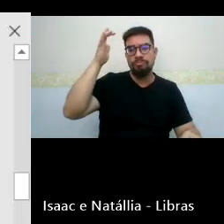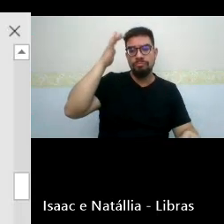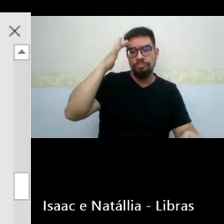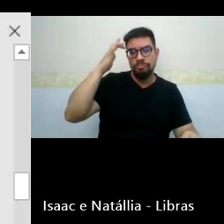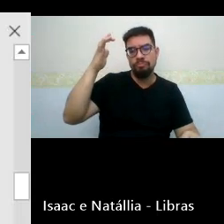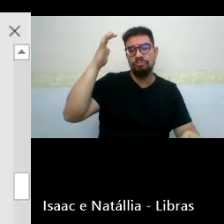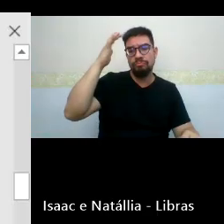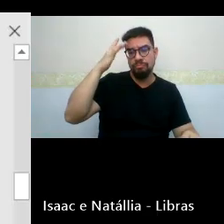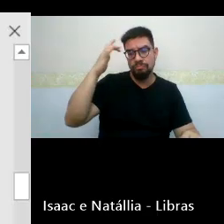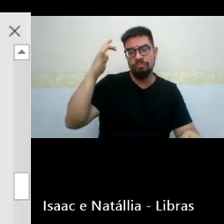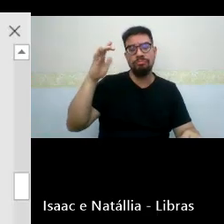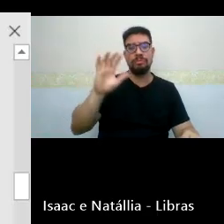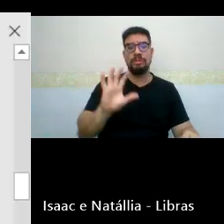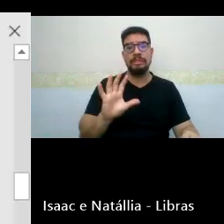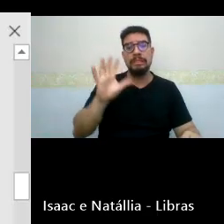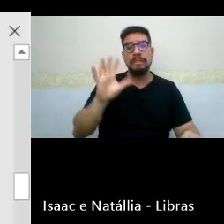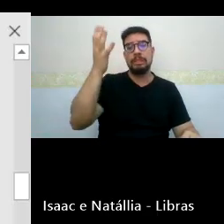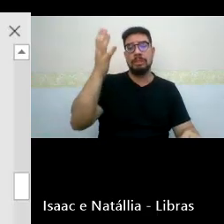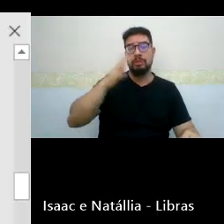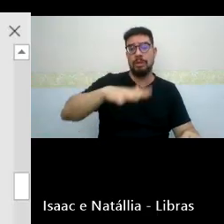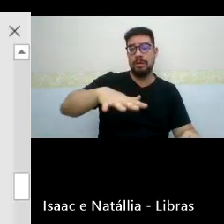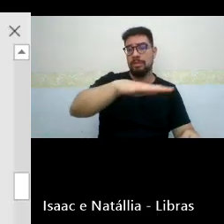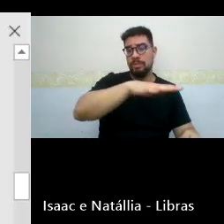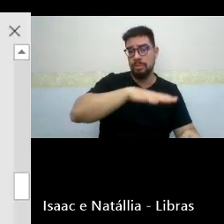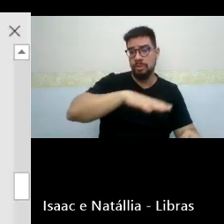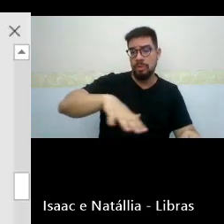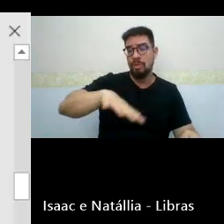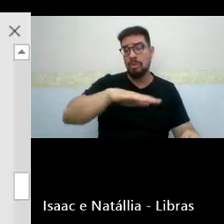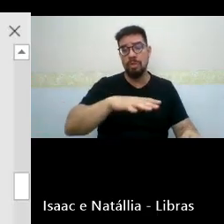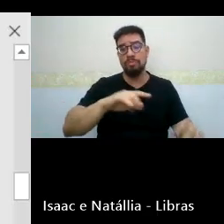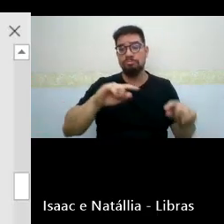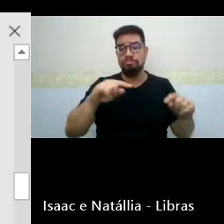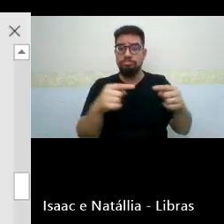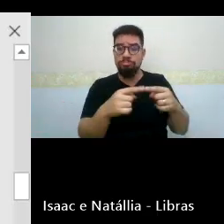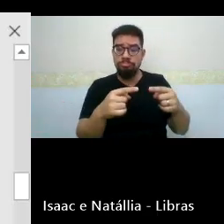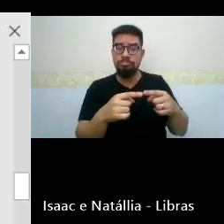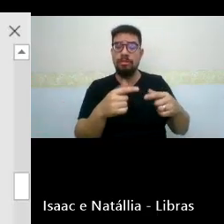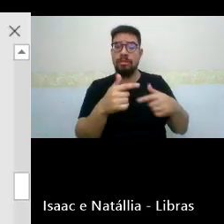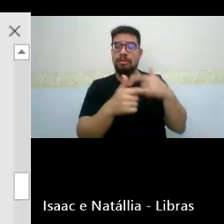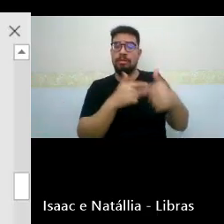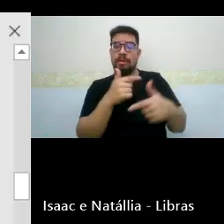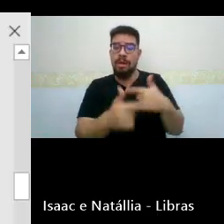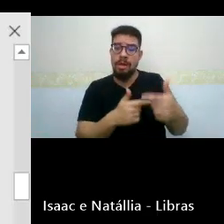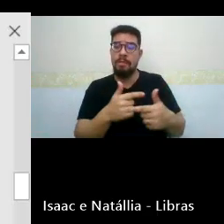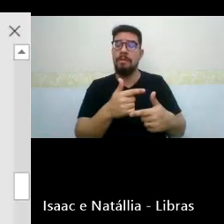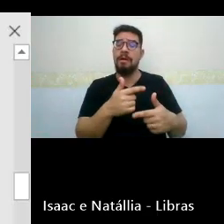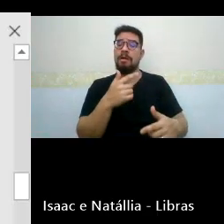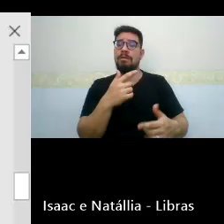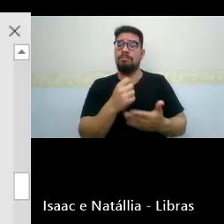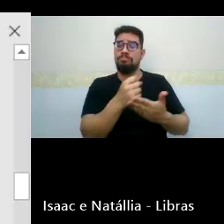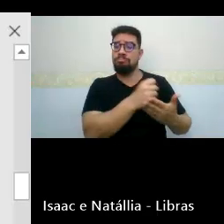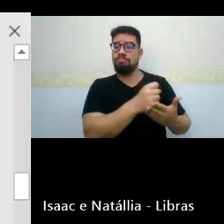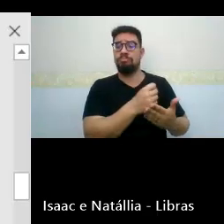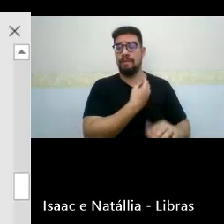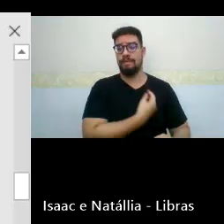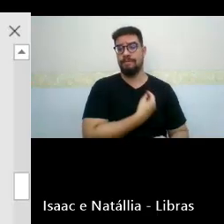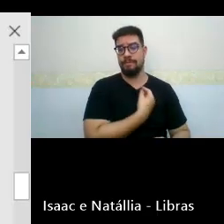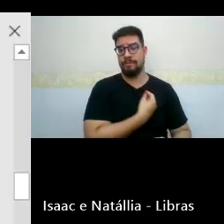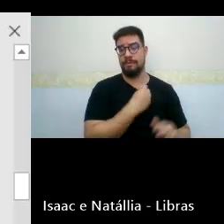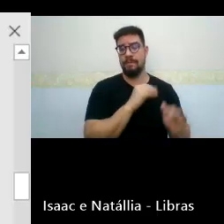situações que envolvem o sustento da família e que dizem respeito diretamente com situações